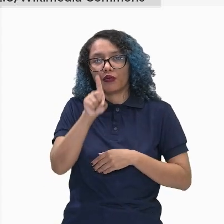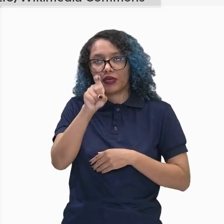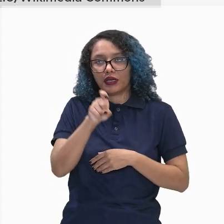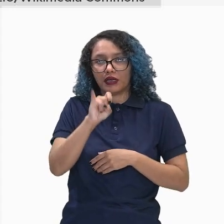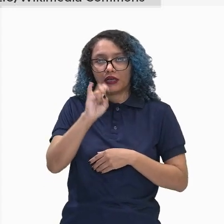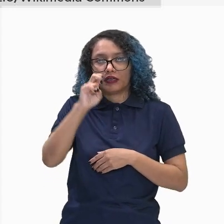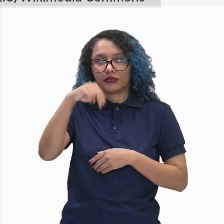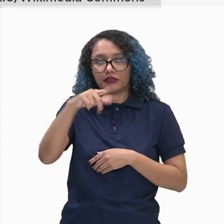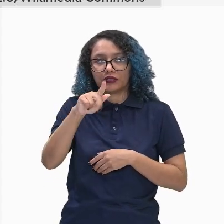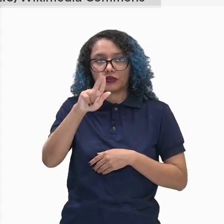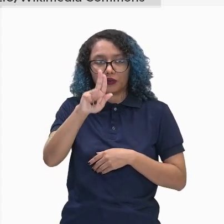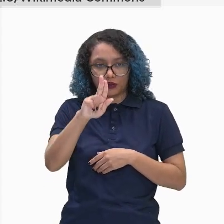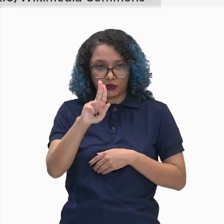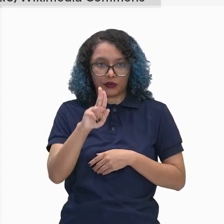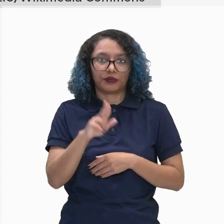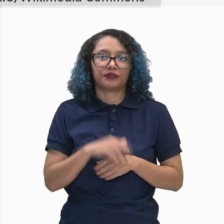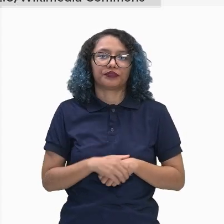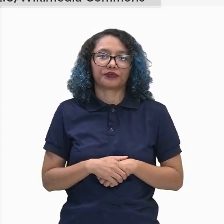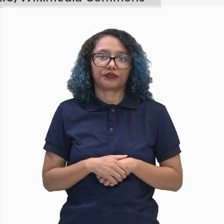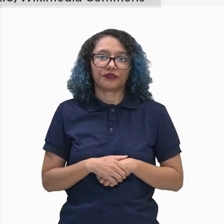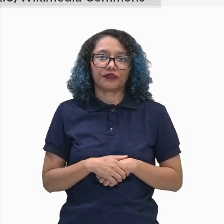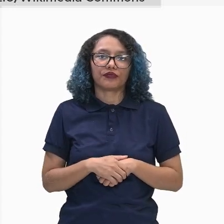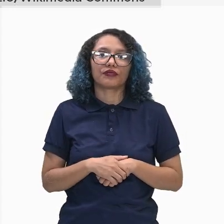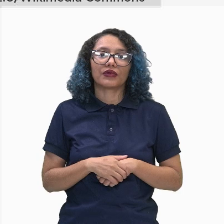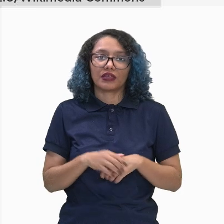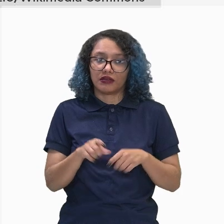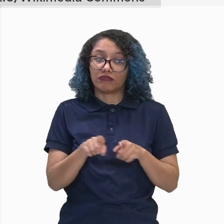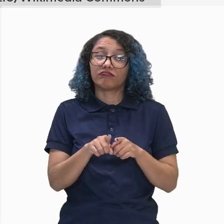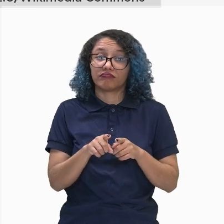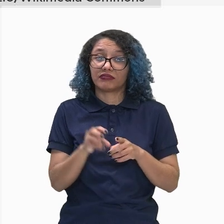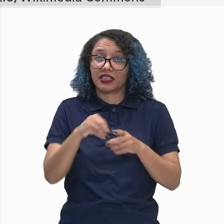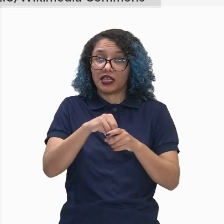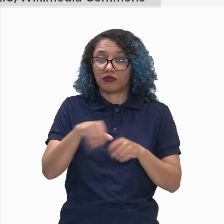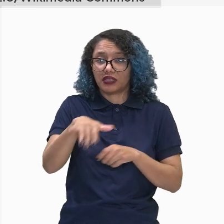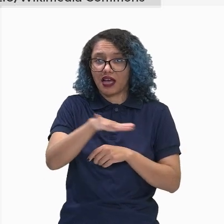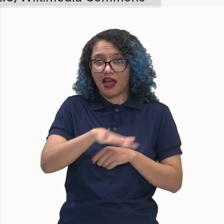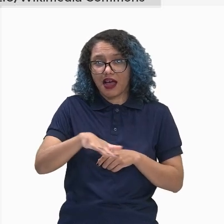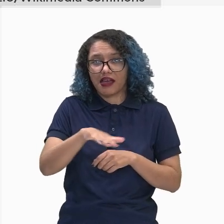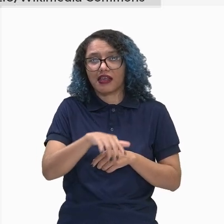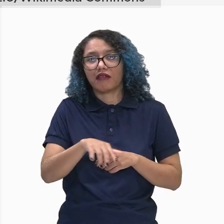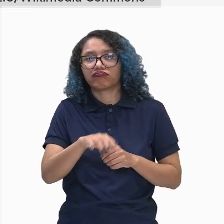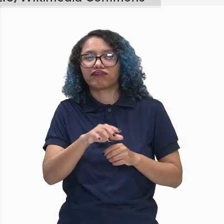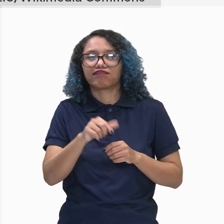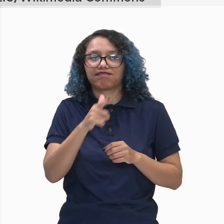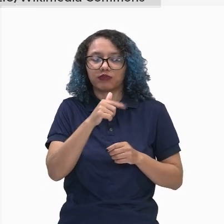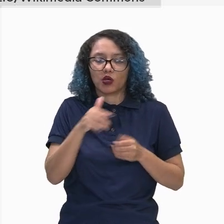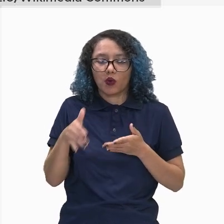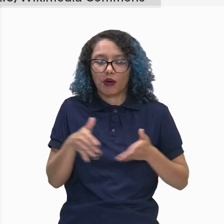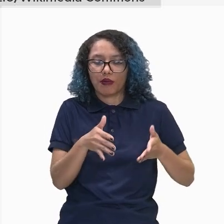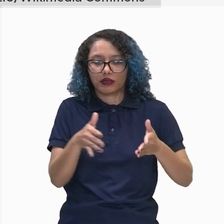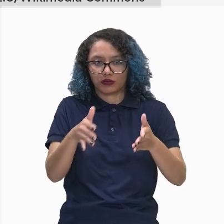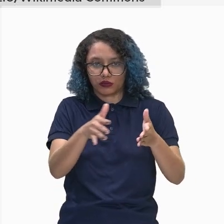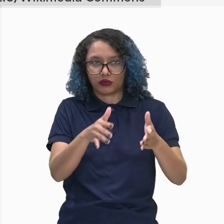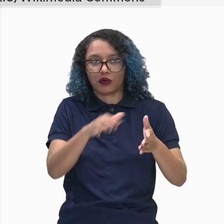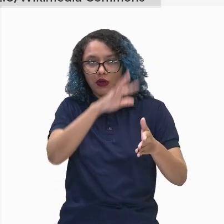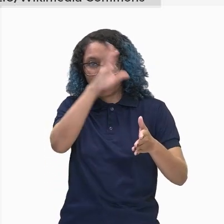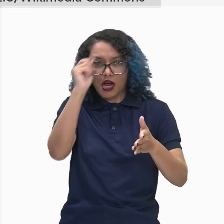Monte faz parte aí da vasta bacia hidrográfica do rio Amazonas e conta com um reservatório